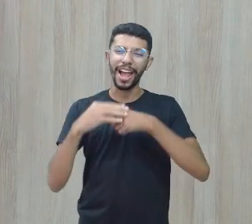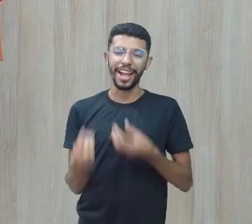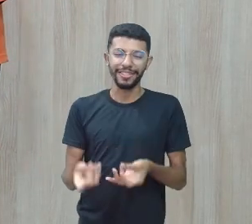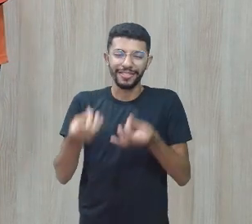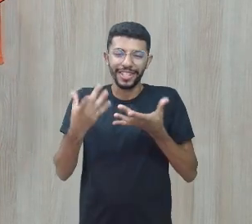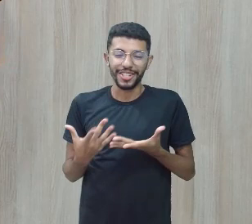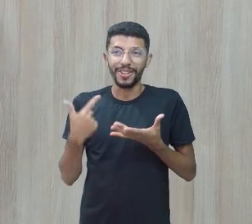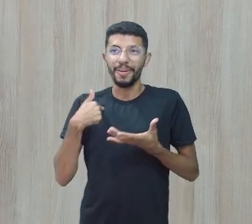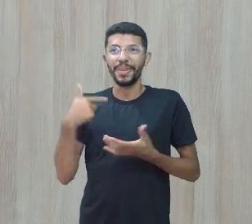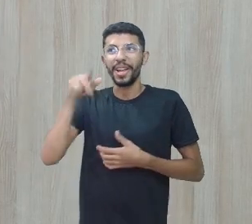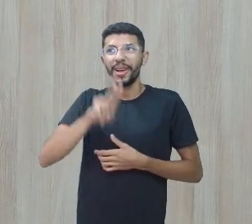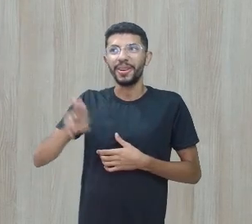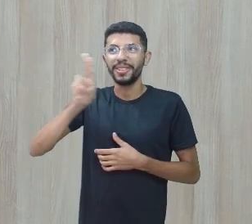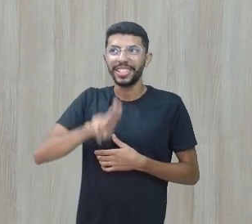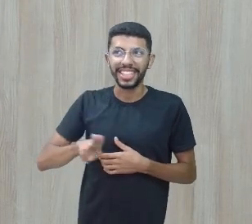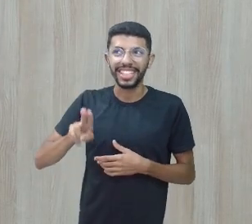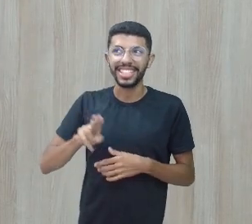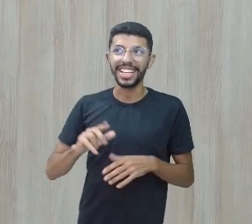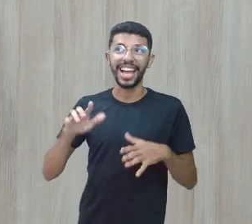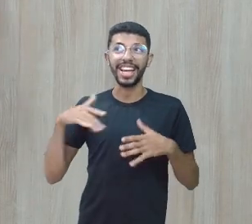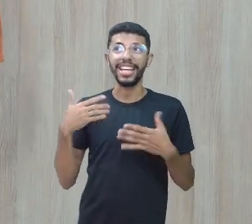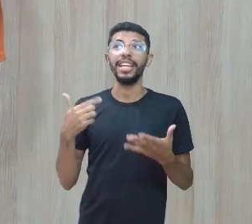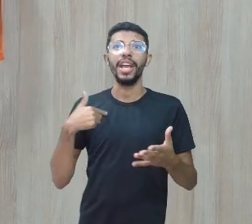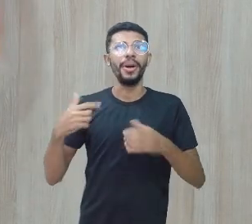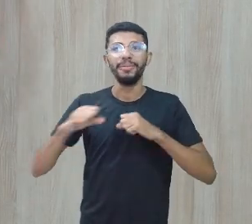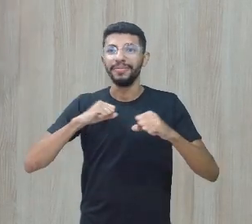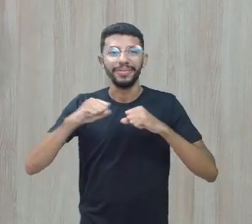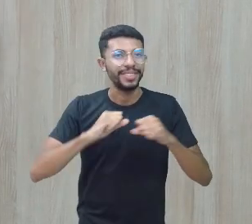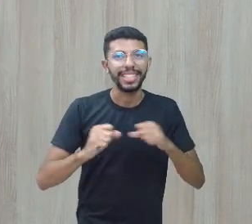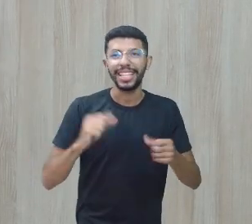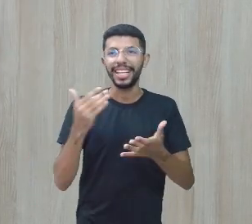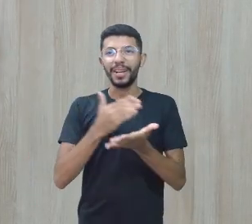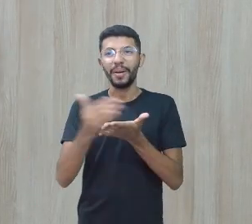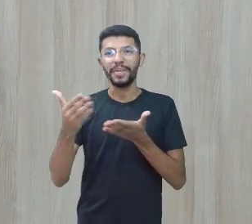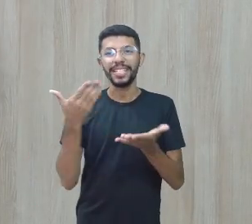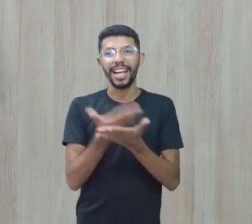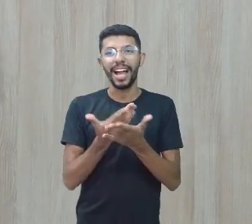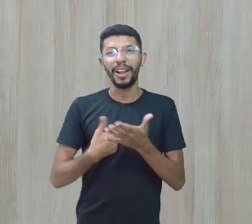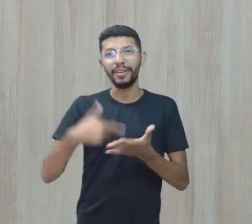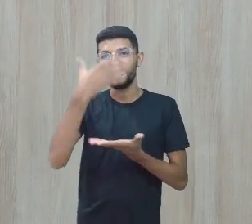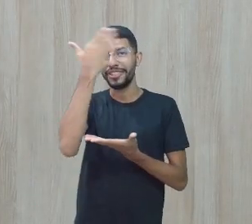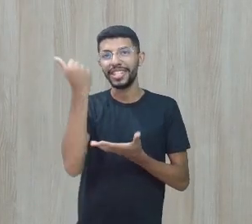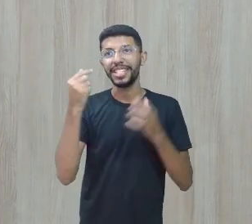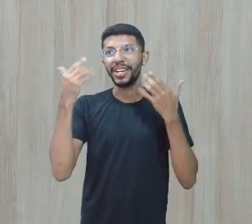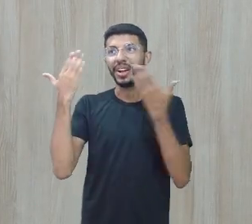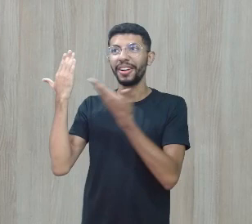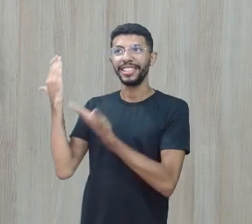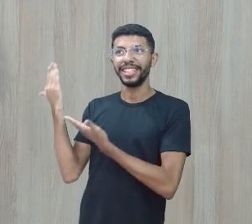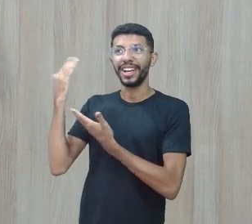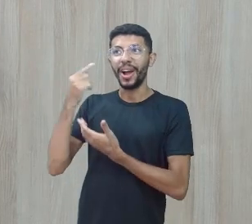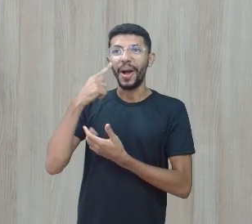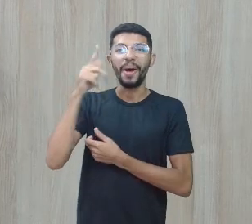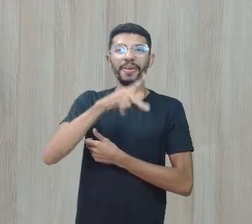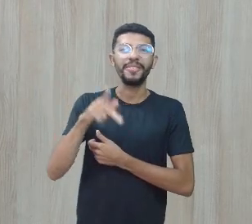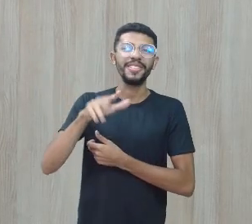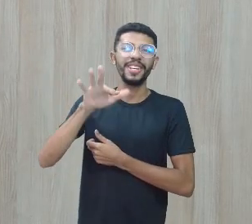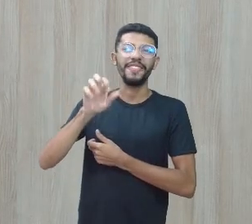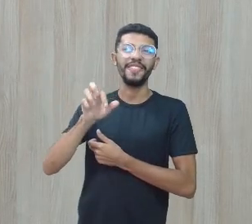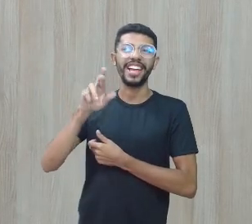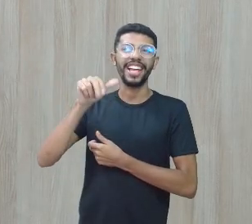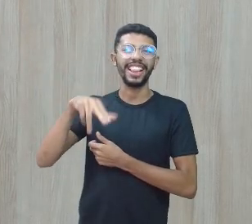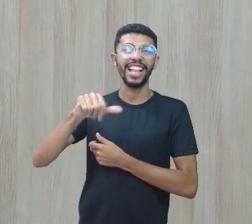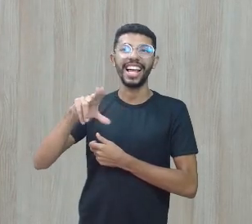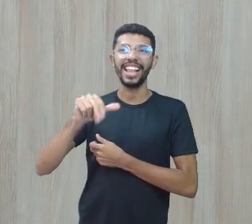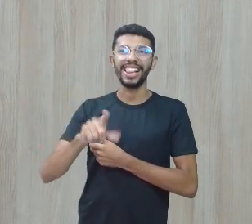daqui para eu utilizar e no corre-corre de iniciar a aula acabei esquecendo. Então, tá aqui, professora Fernanda, não ia esquecer nunca